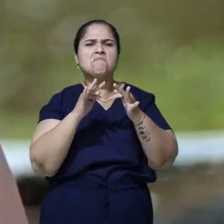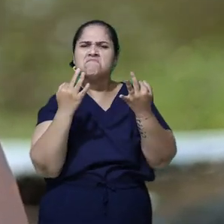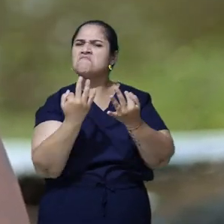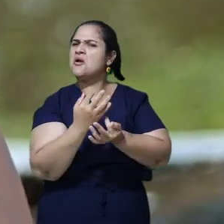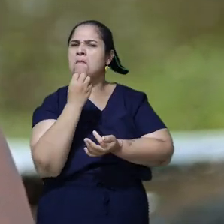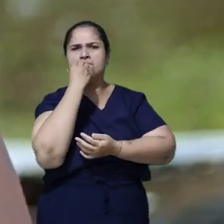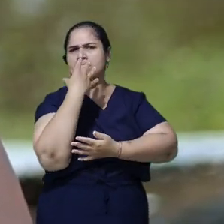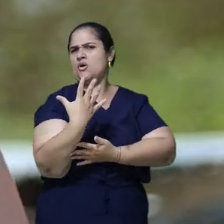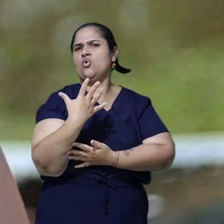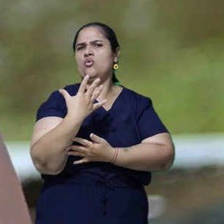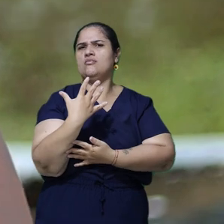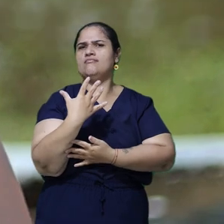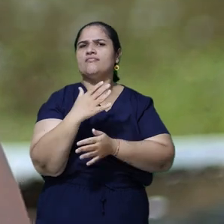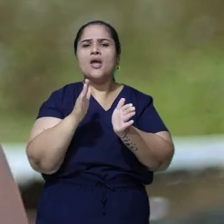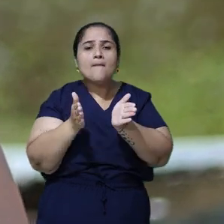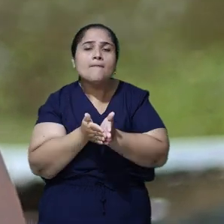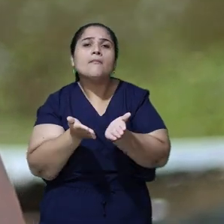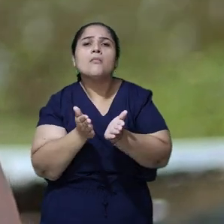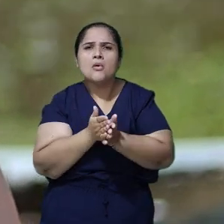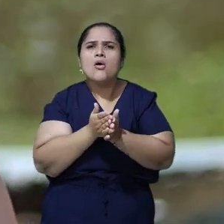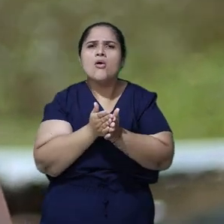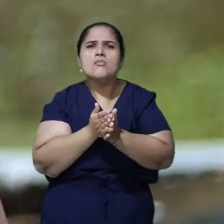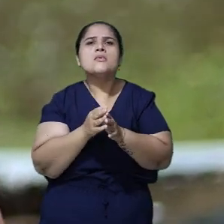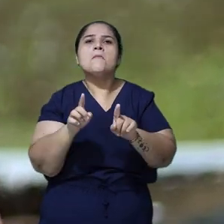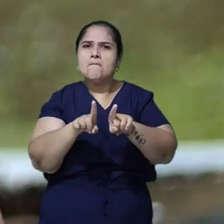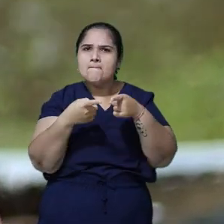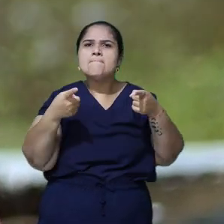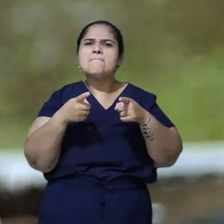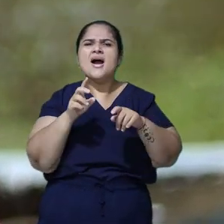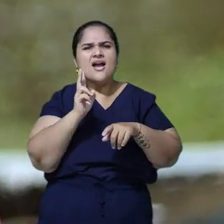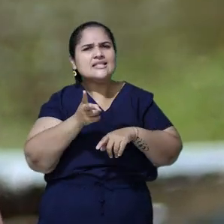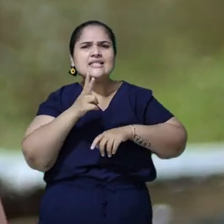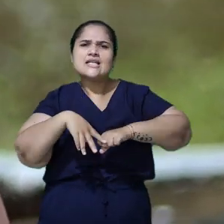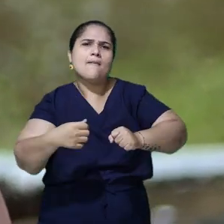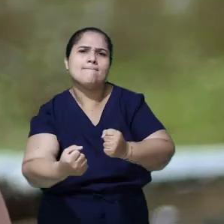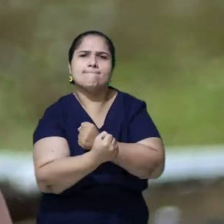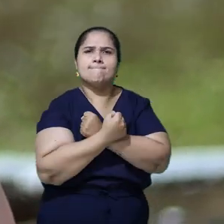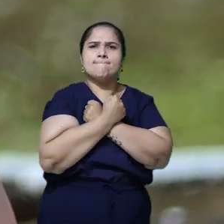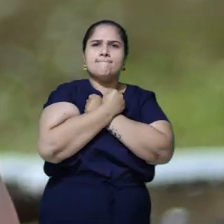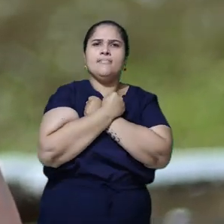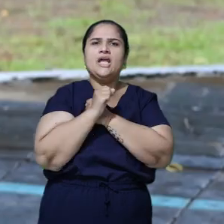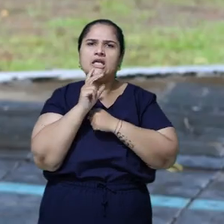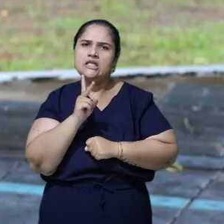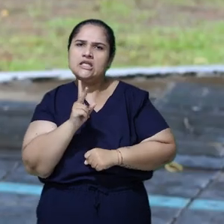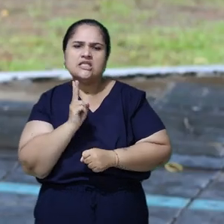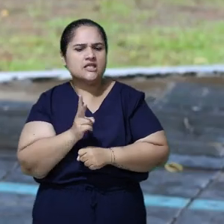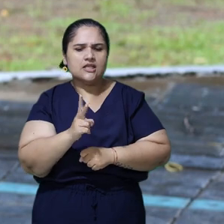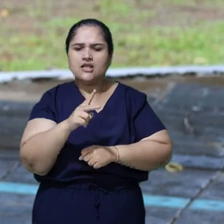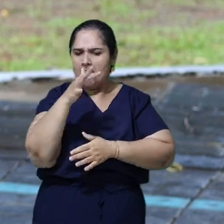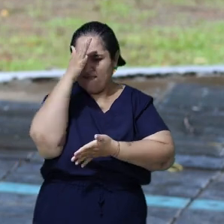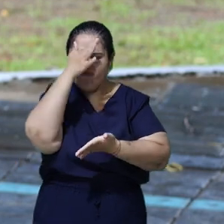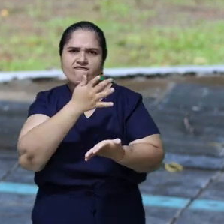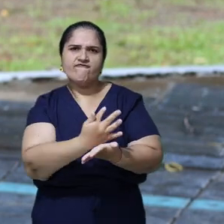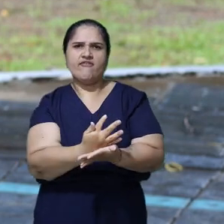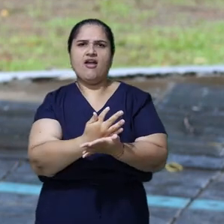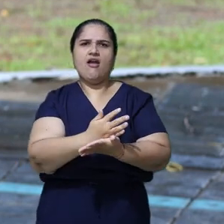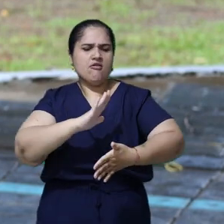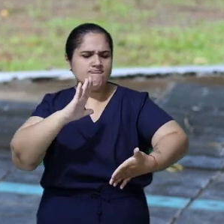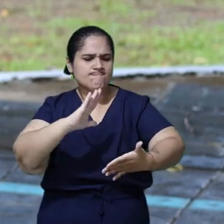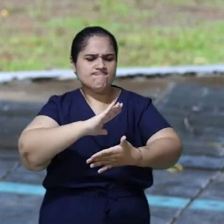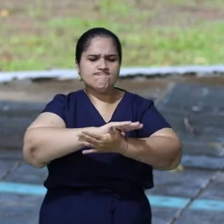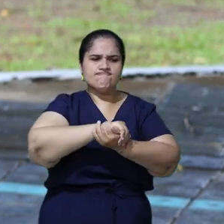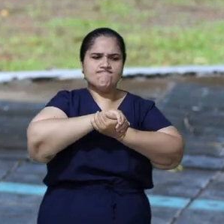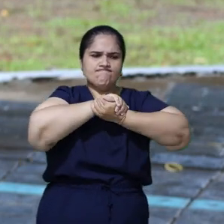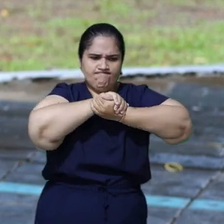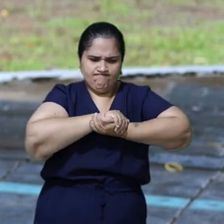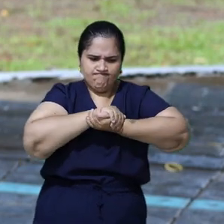é uma família humilde, simples, mas é uma família muito acolhedora, cheia de amor e fé. A minha família segurou a minha mão, não soltou em